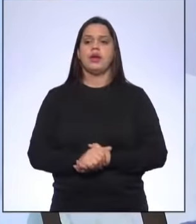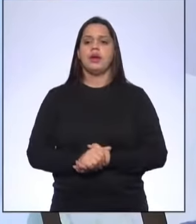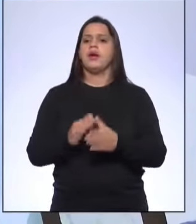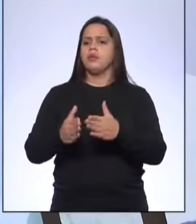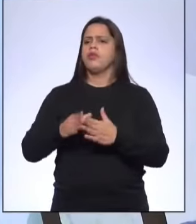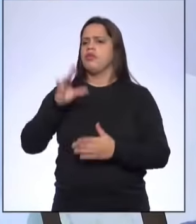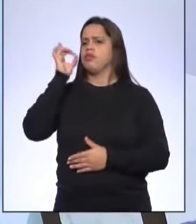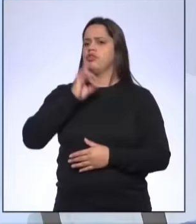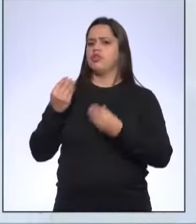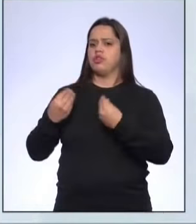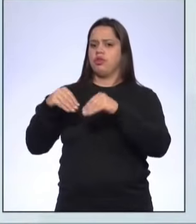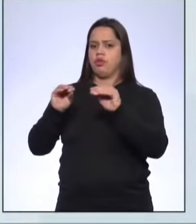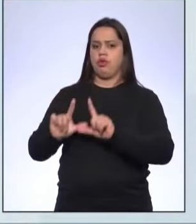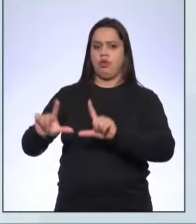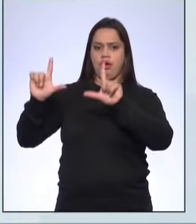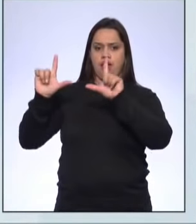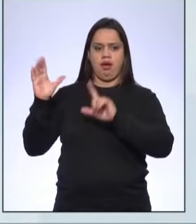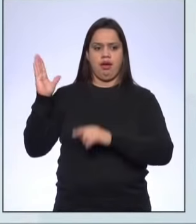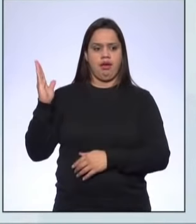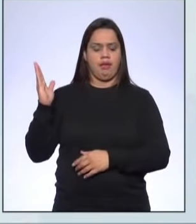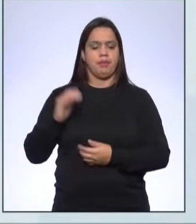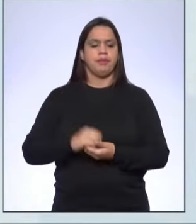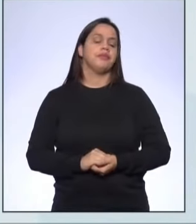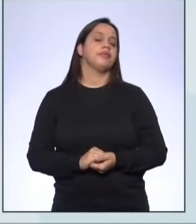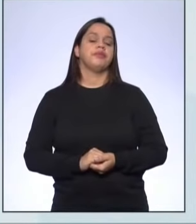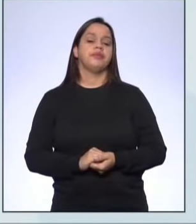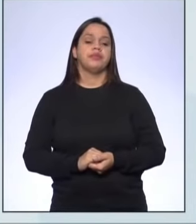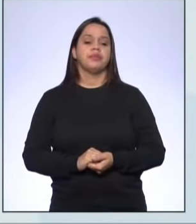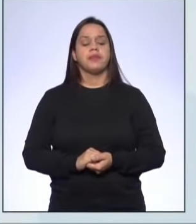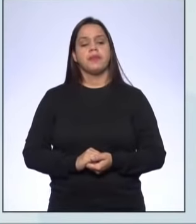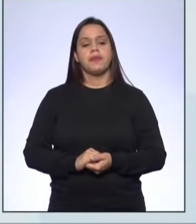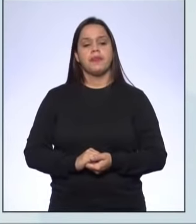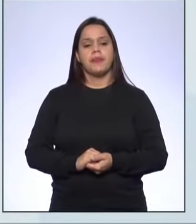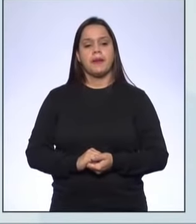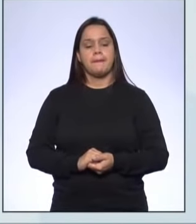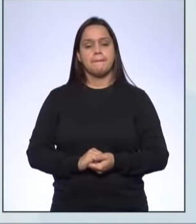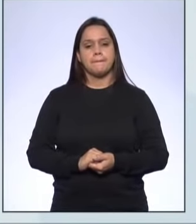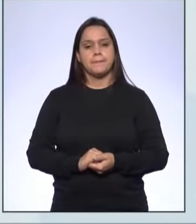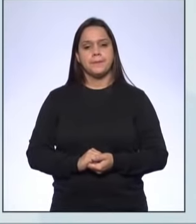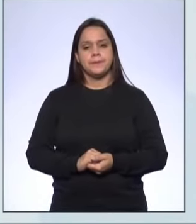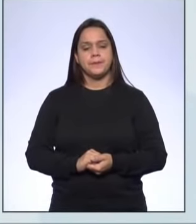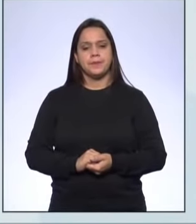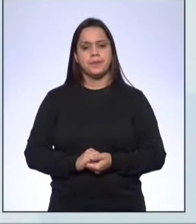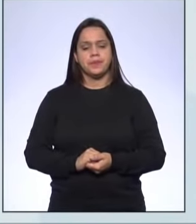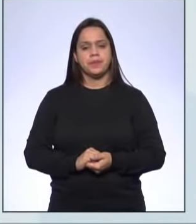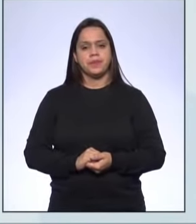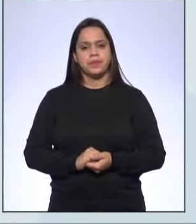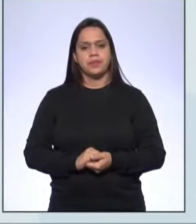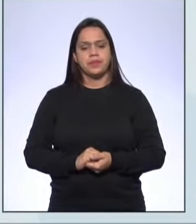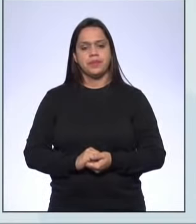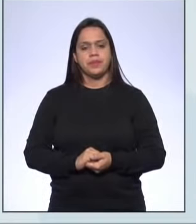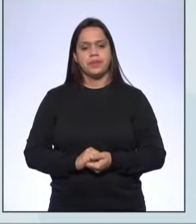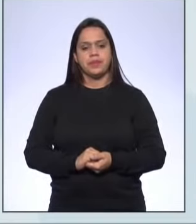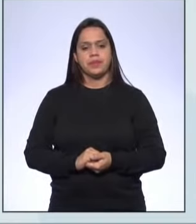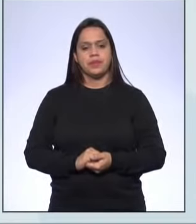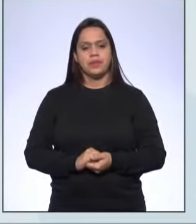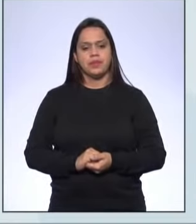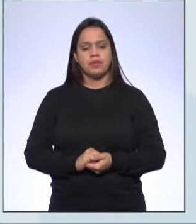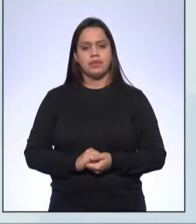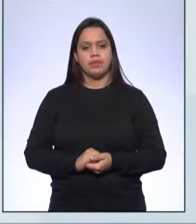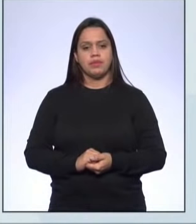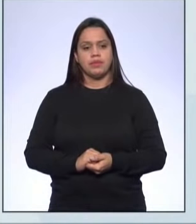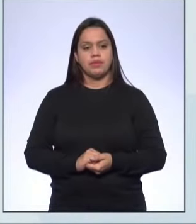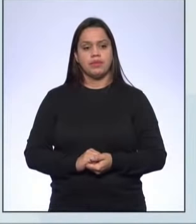senhor poderia colocar a skinny as isaac hayden to get specific information esquema é uma